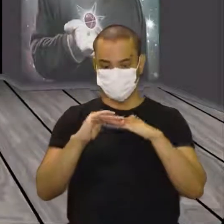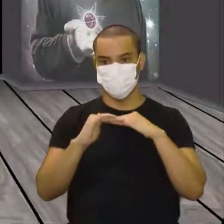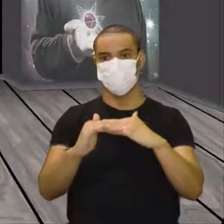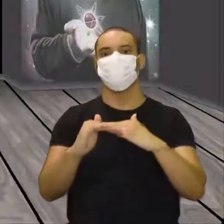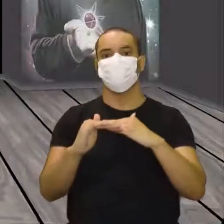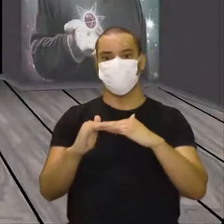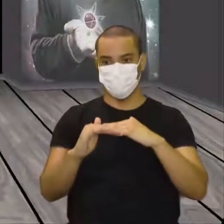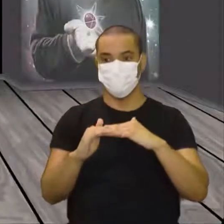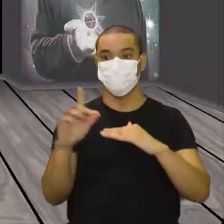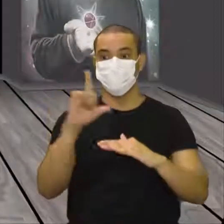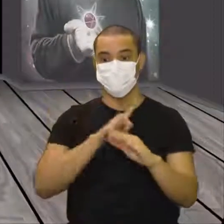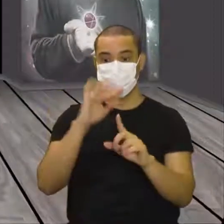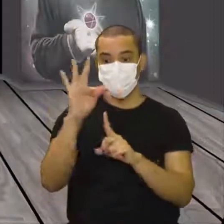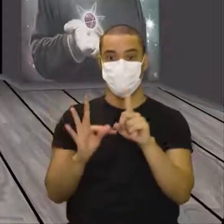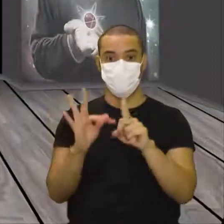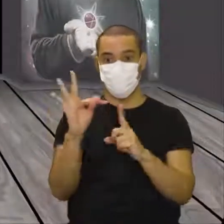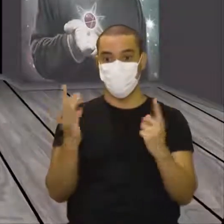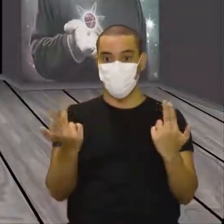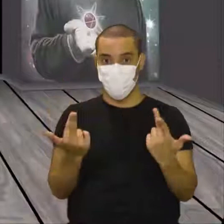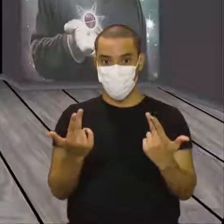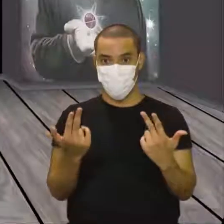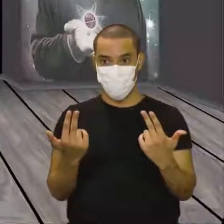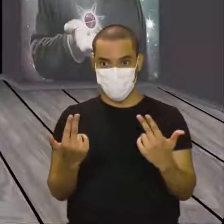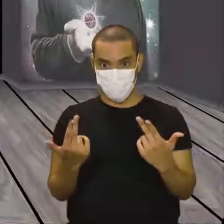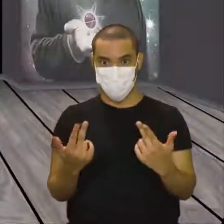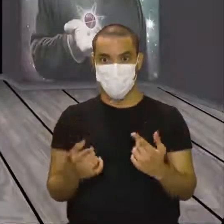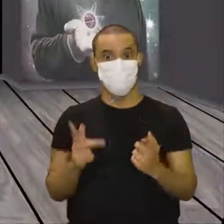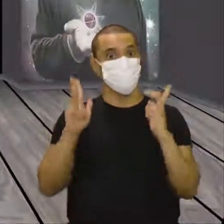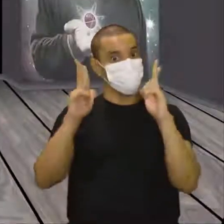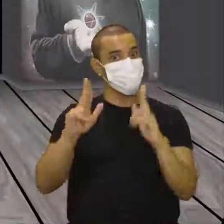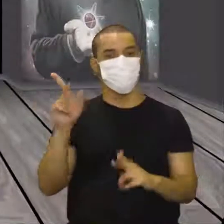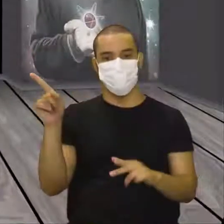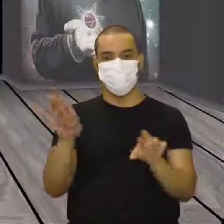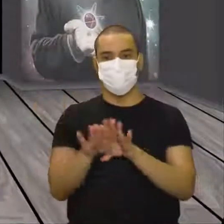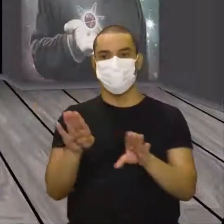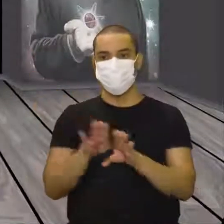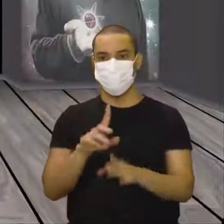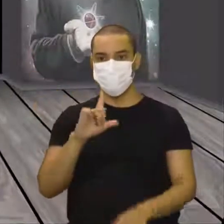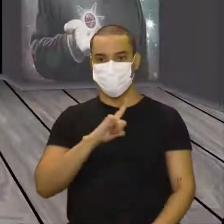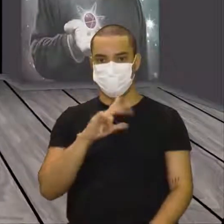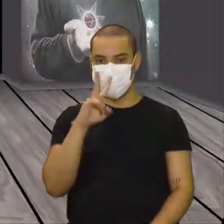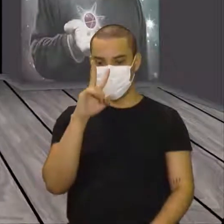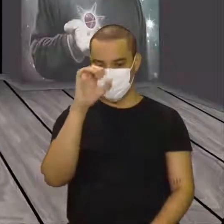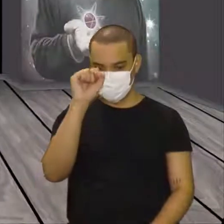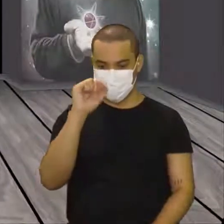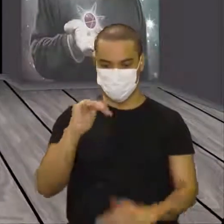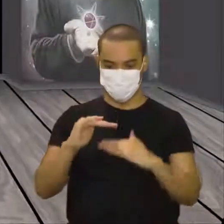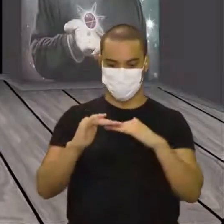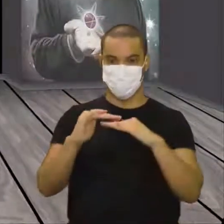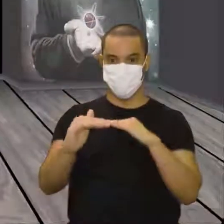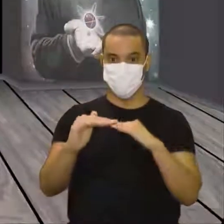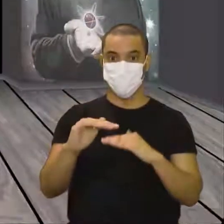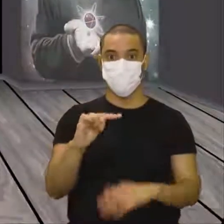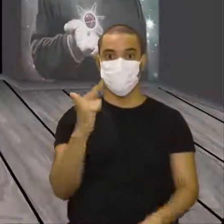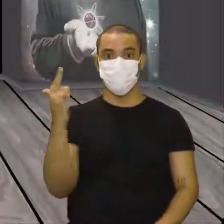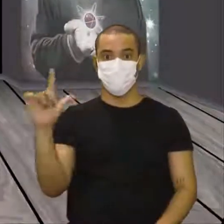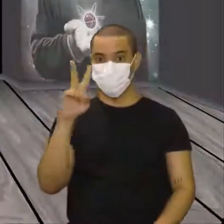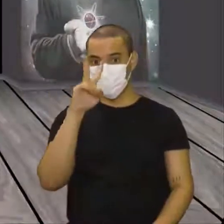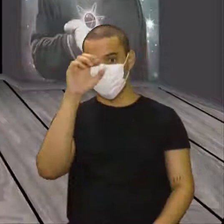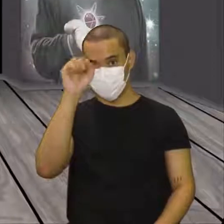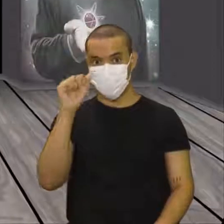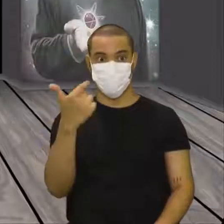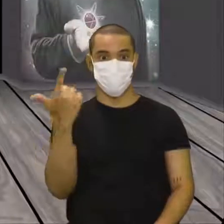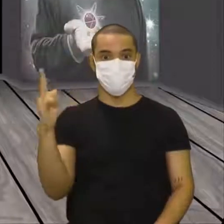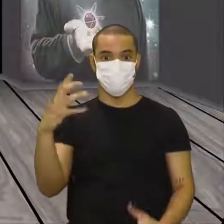equilíbrio e vai ter uma temperatura igual para as duas. Aqui a mesma coisa, uma força apontando para uma direção e outra força apontando na